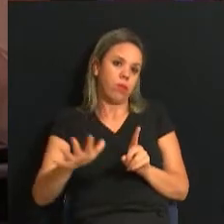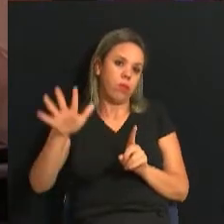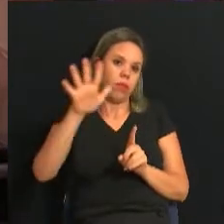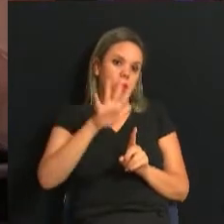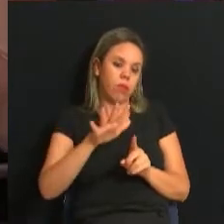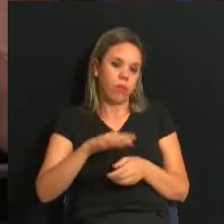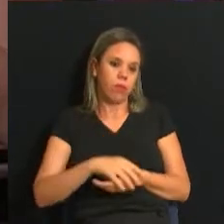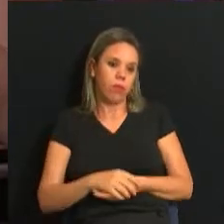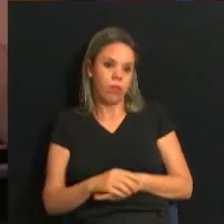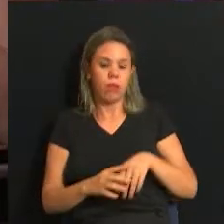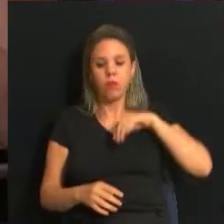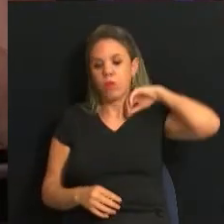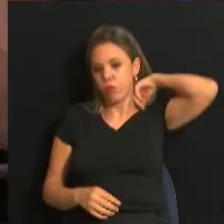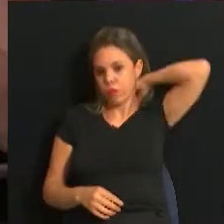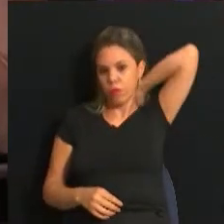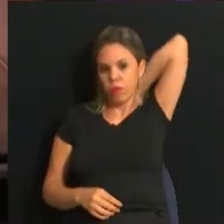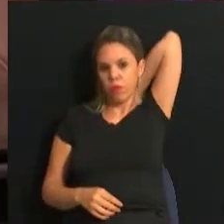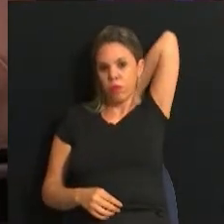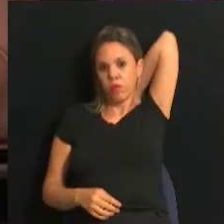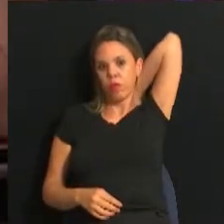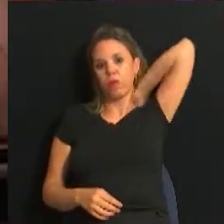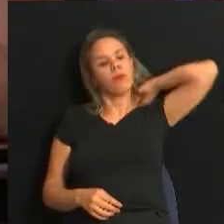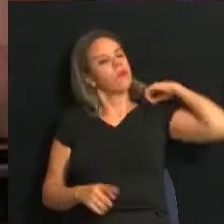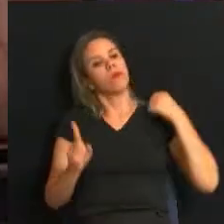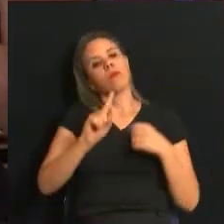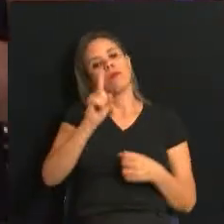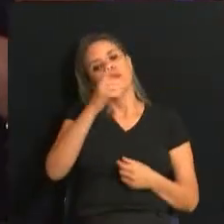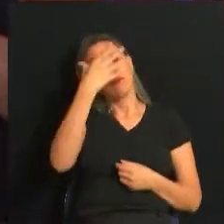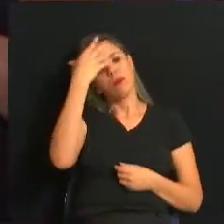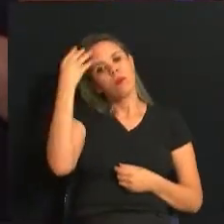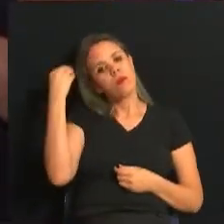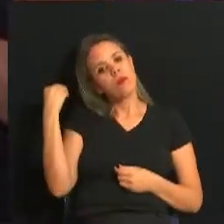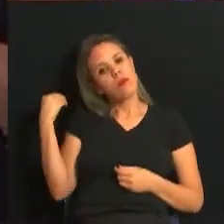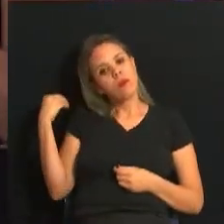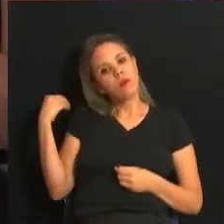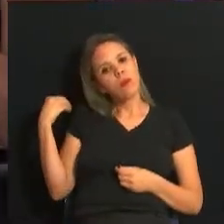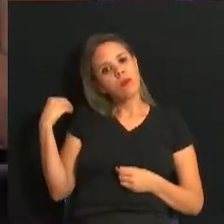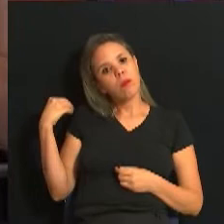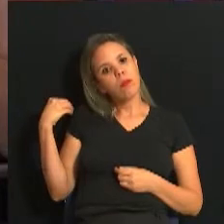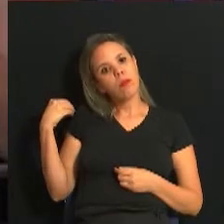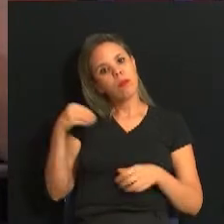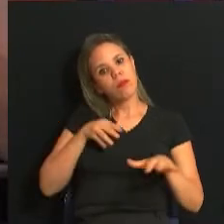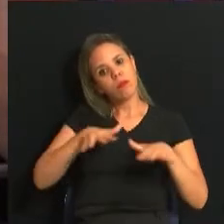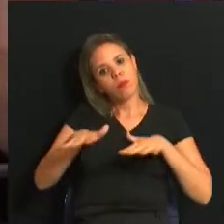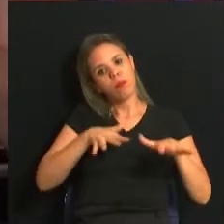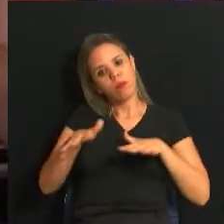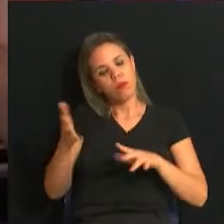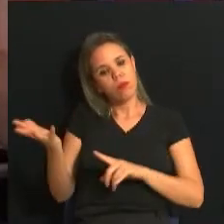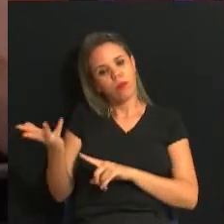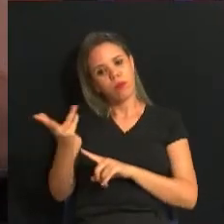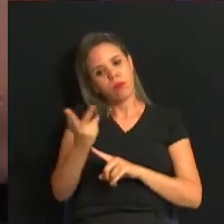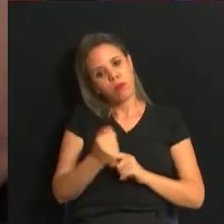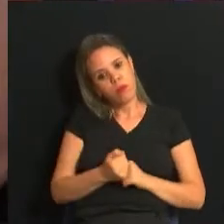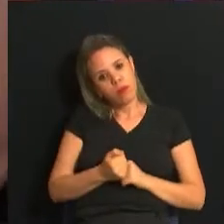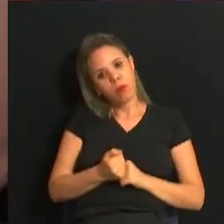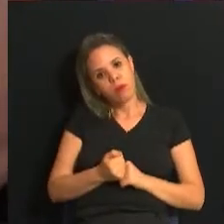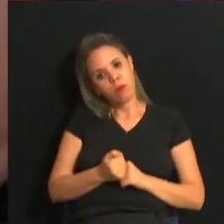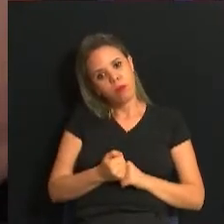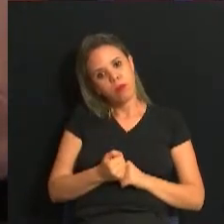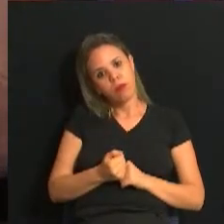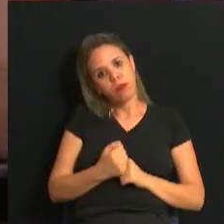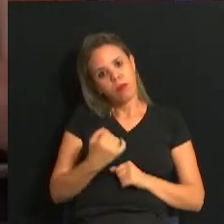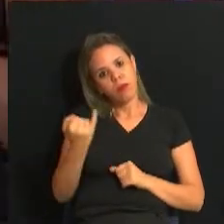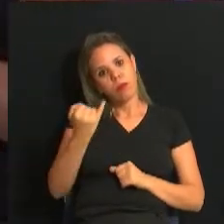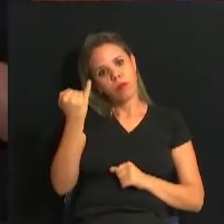que a gente não esqueça, né, desse movimento artístico, que ele é extremamente